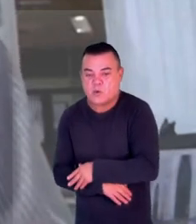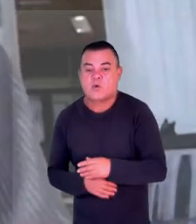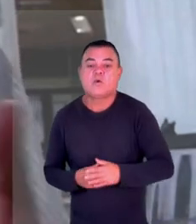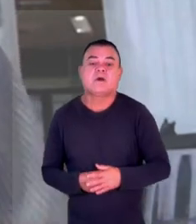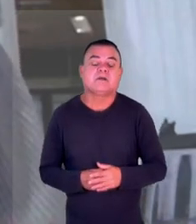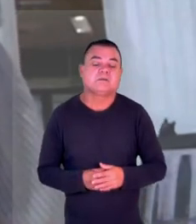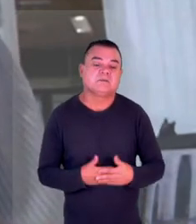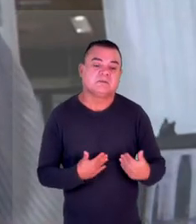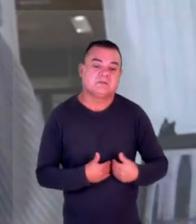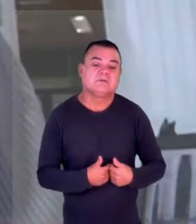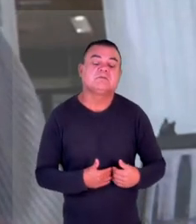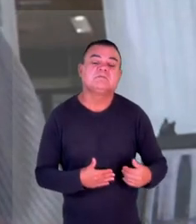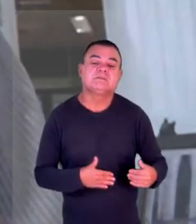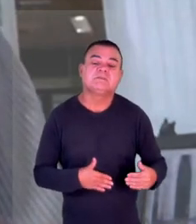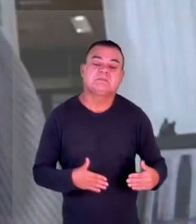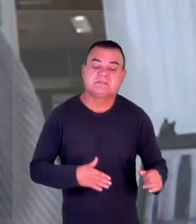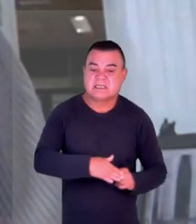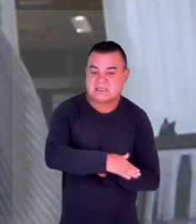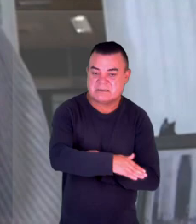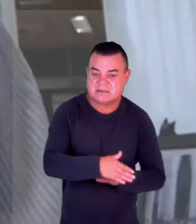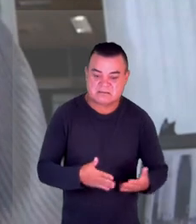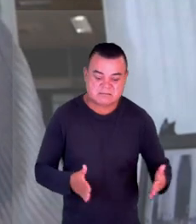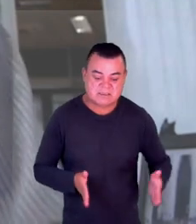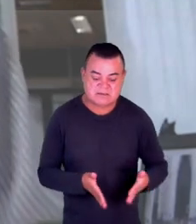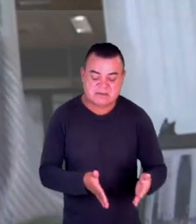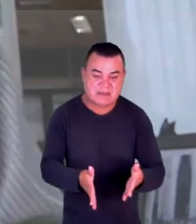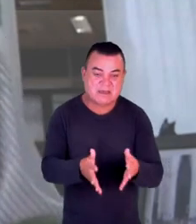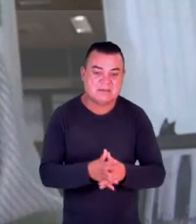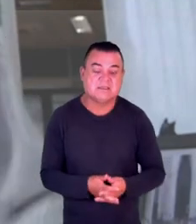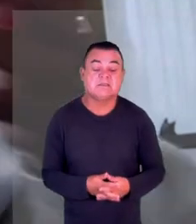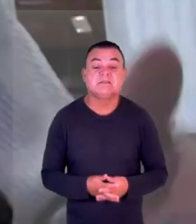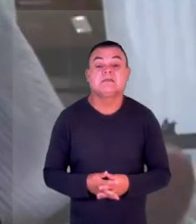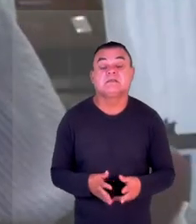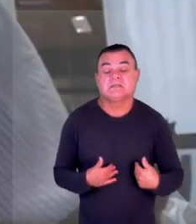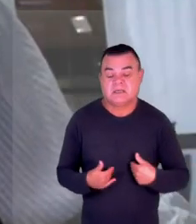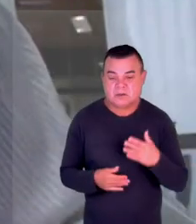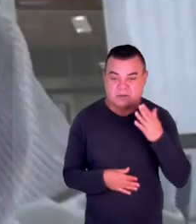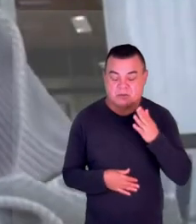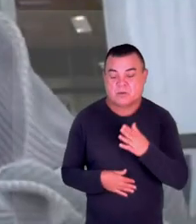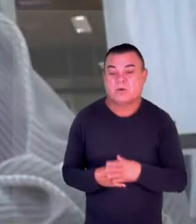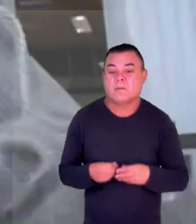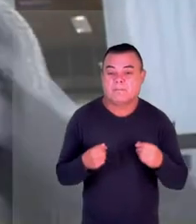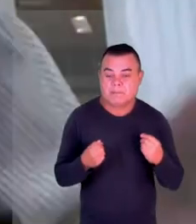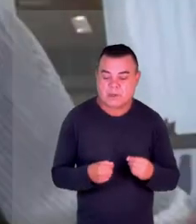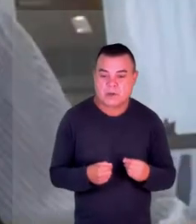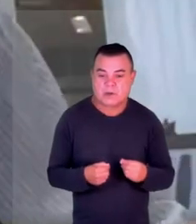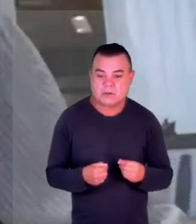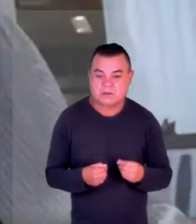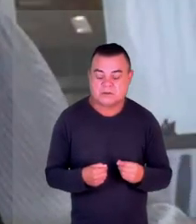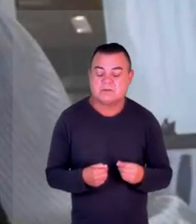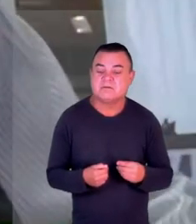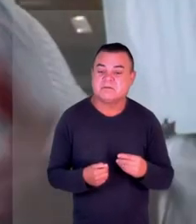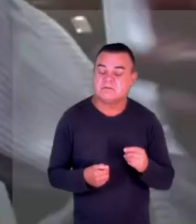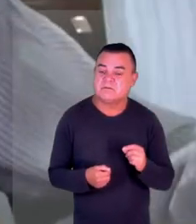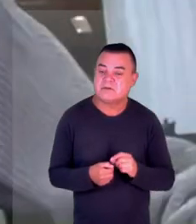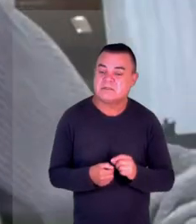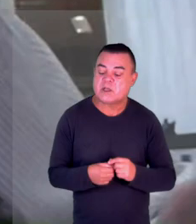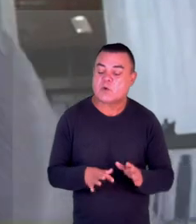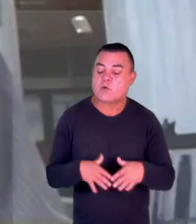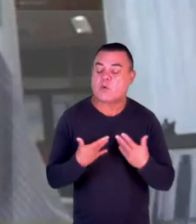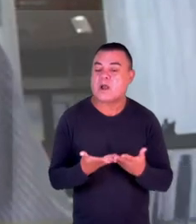na mediação que o ministério público pode fazer no sentido de quando necessário como último né